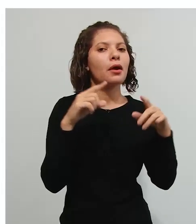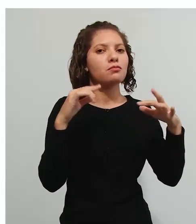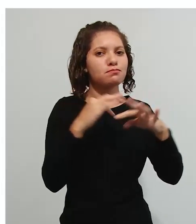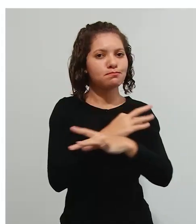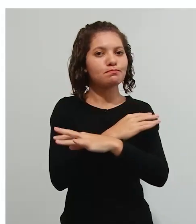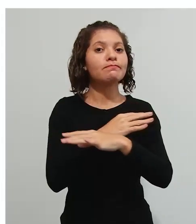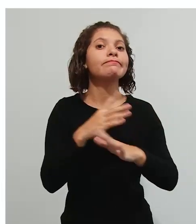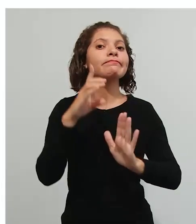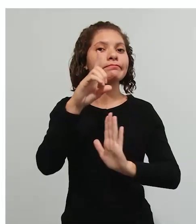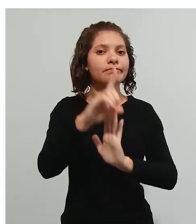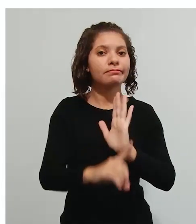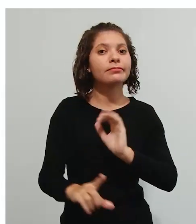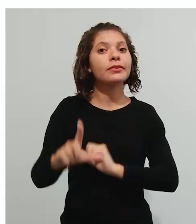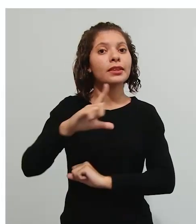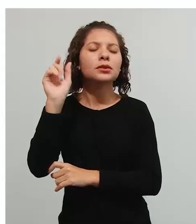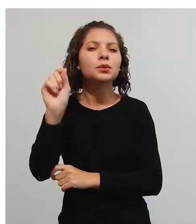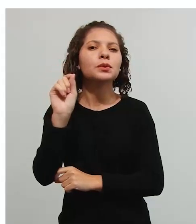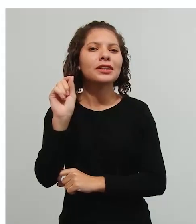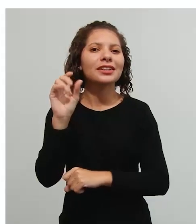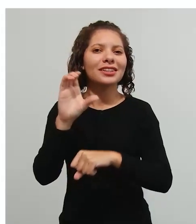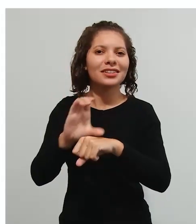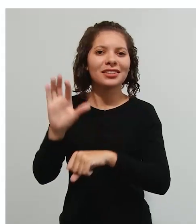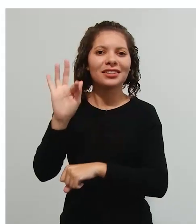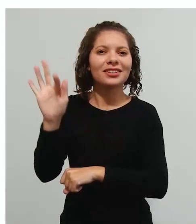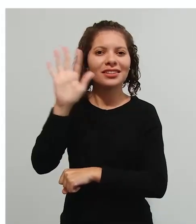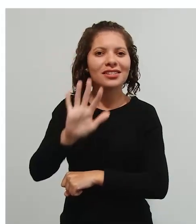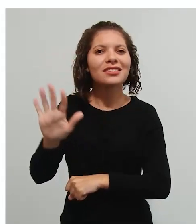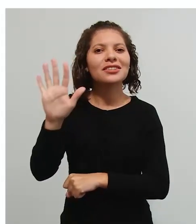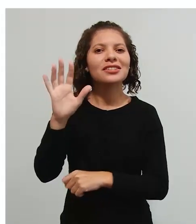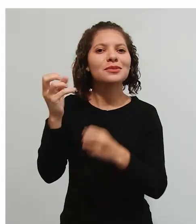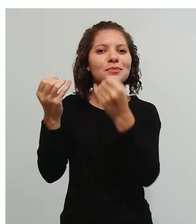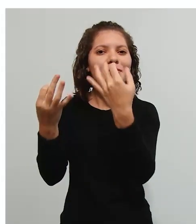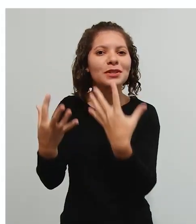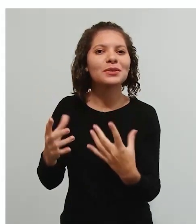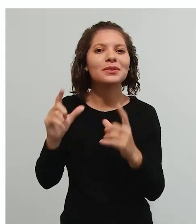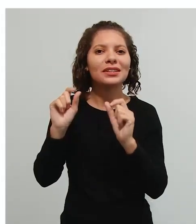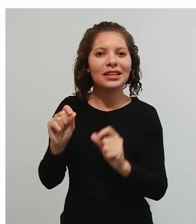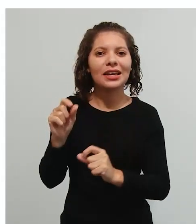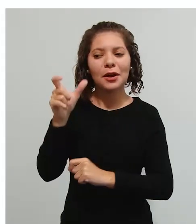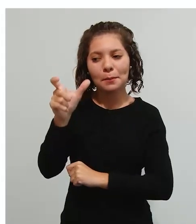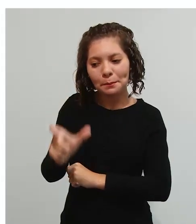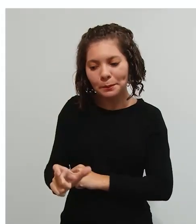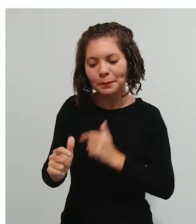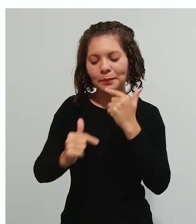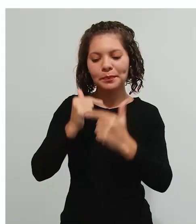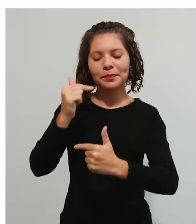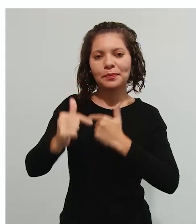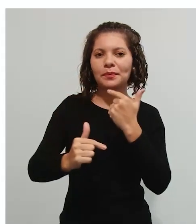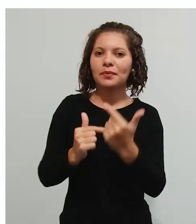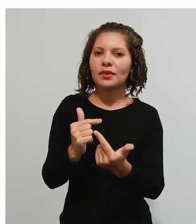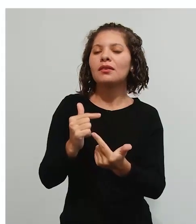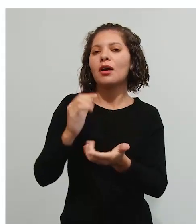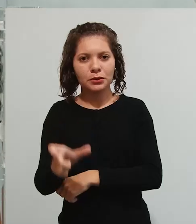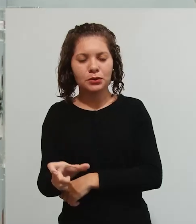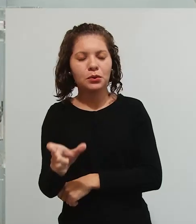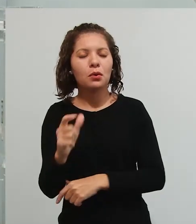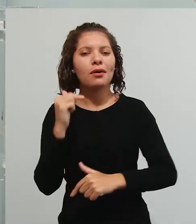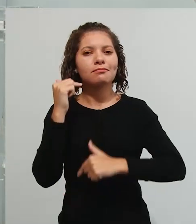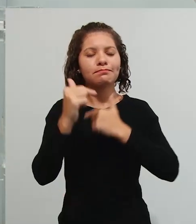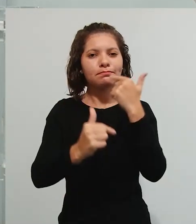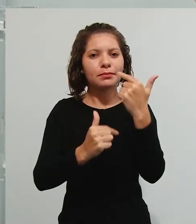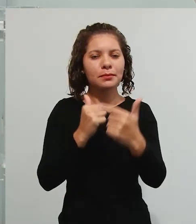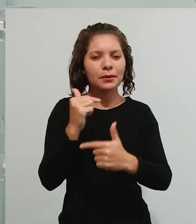está ali na CF, no artigo 7º. E, como eu já adiantei, são direitos sociais, tanto para